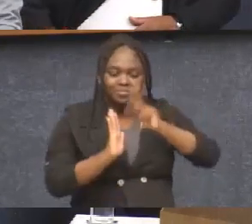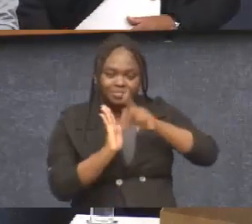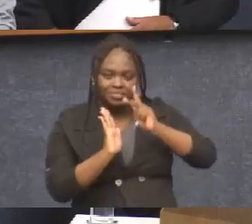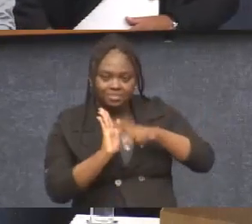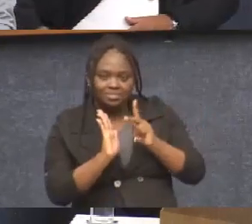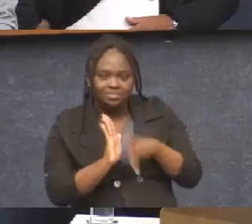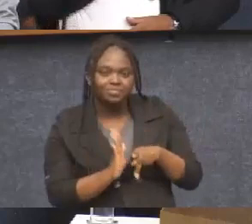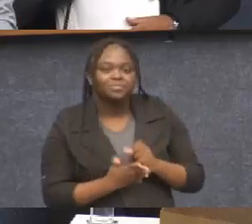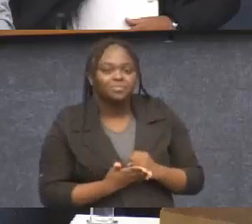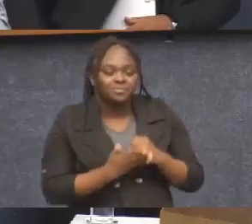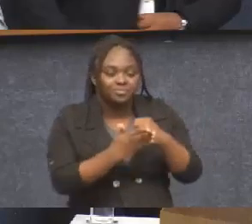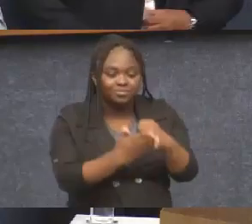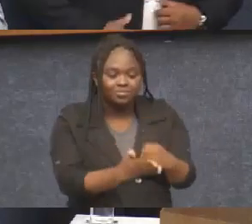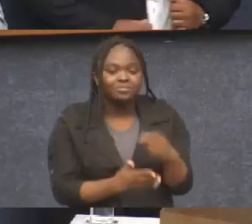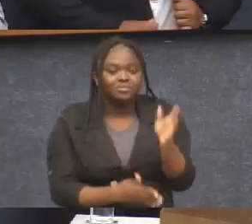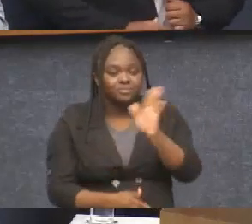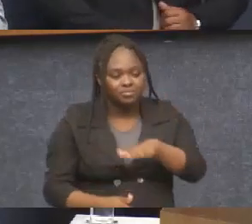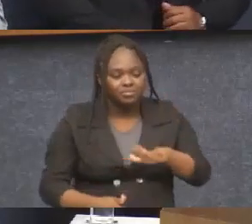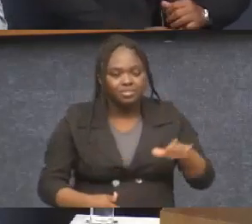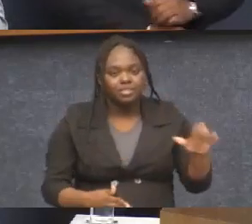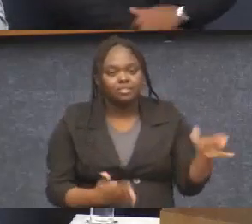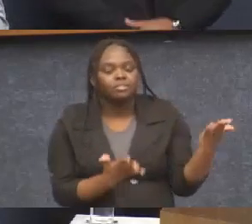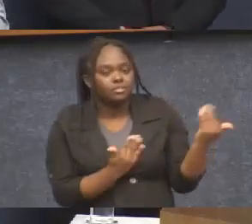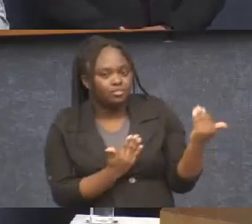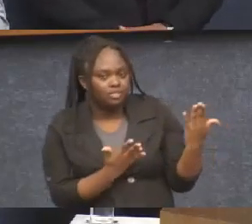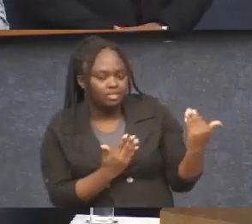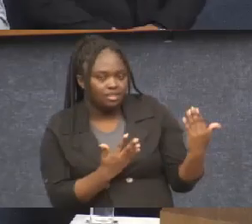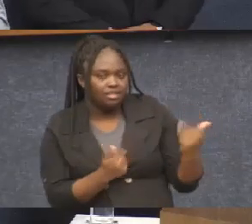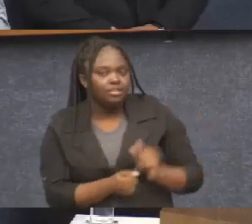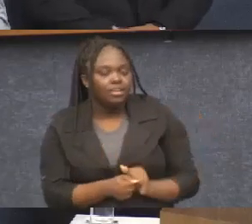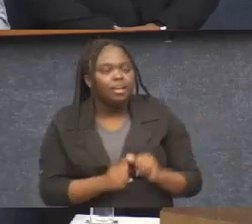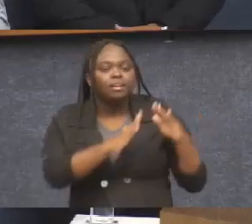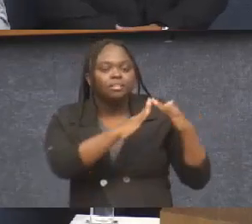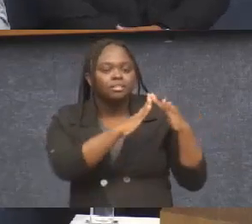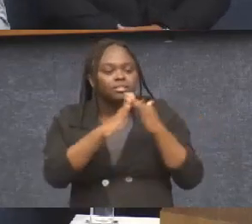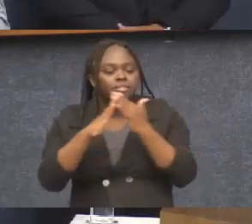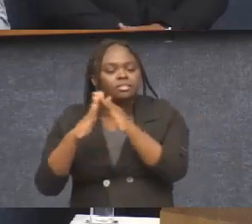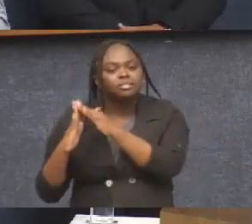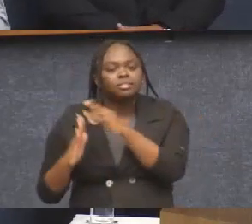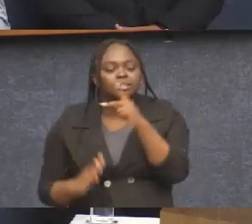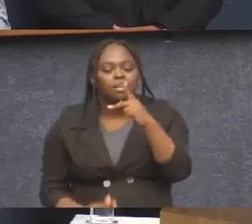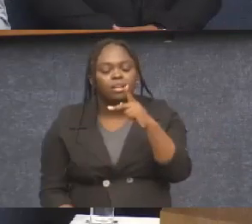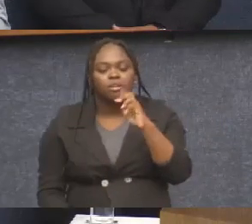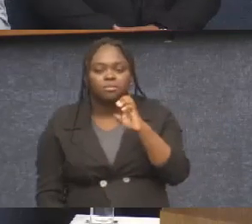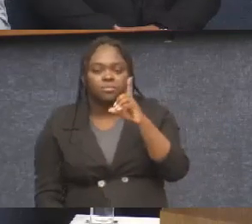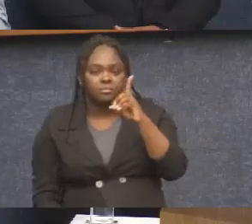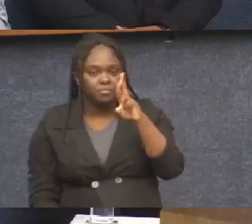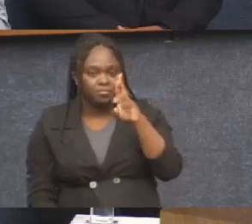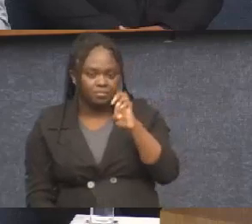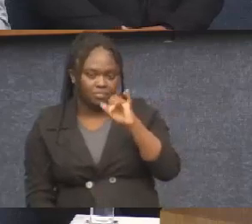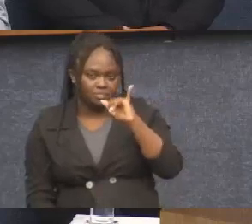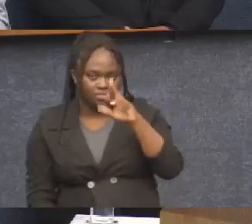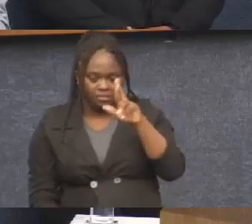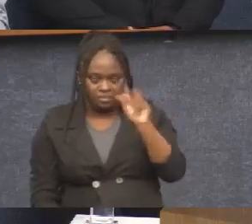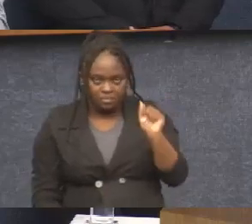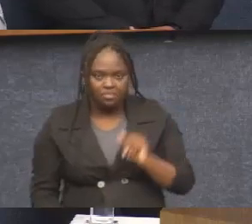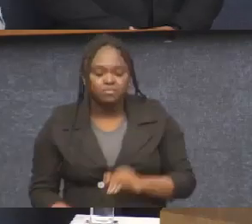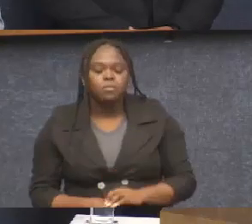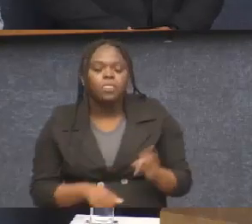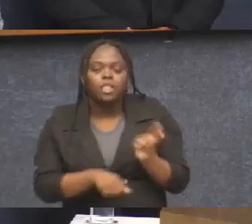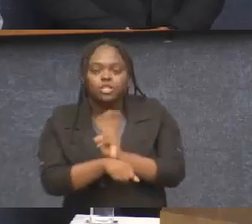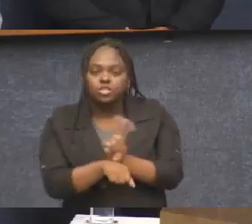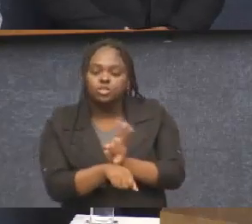e adolescentes da Pedreira Prado Lopes, diretores e voluntários de projetos sociais e